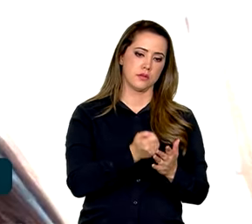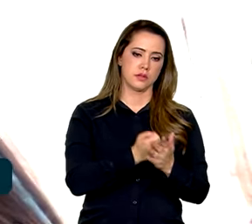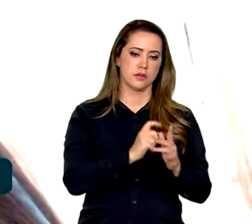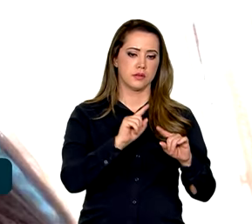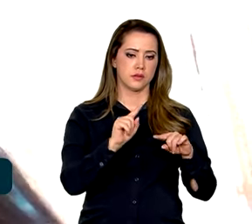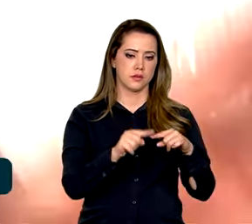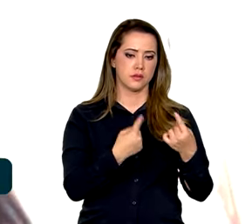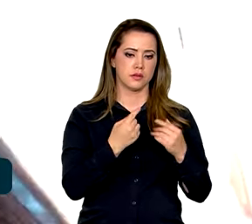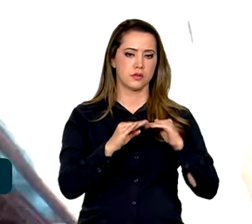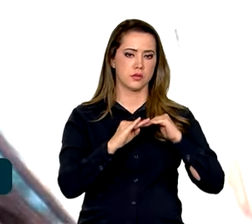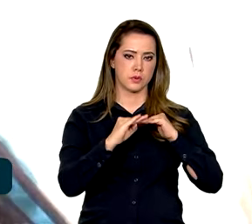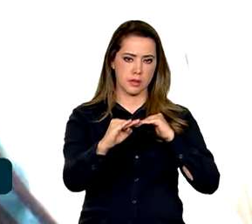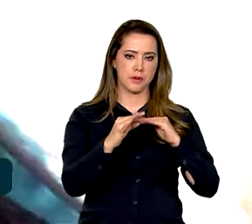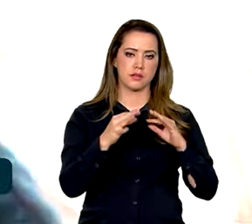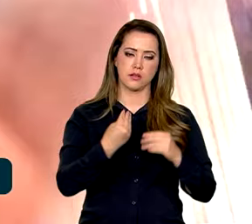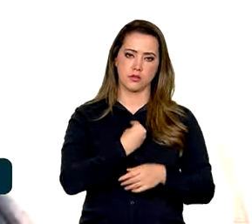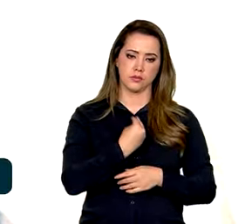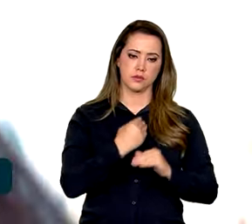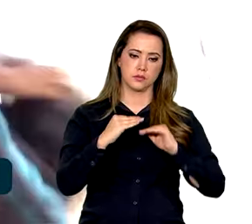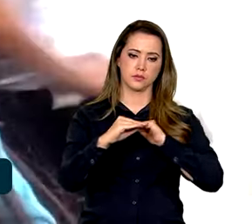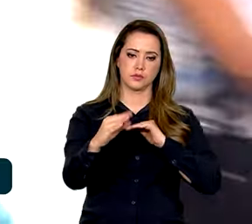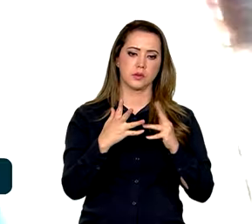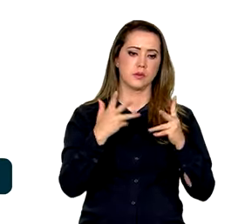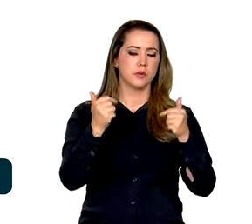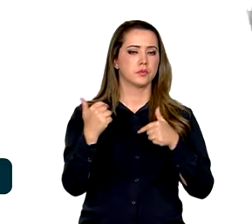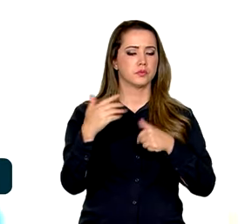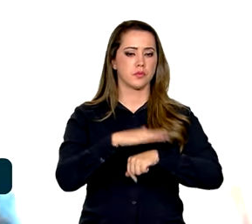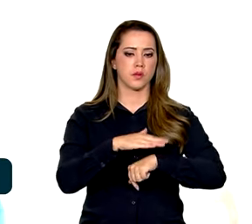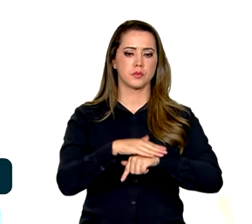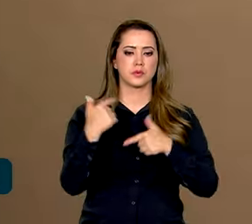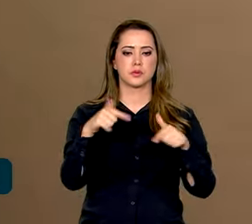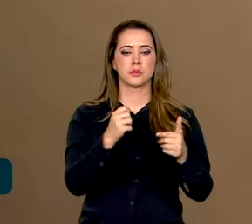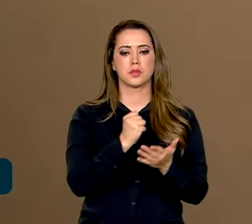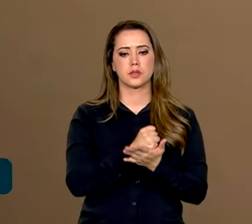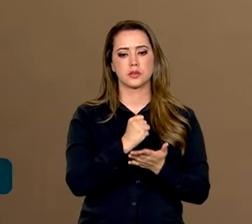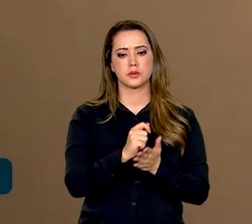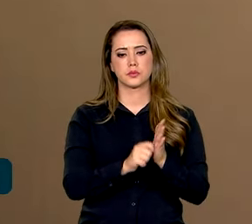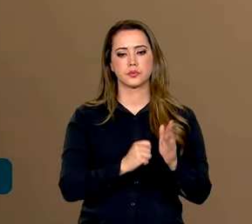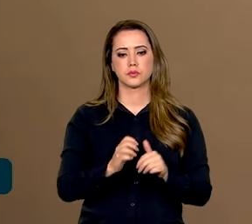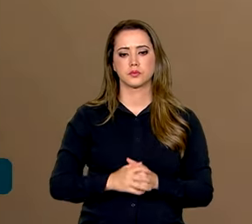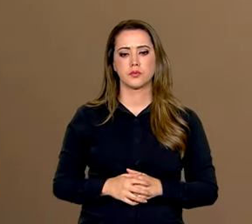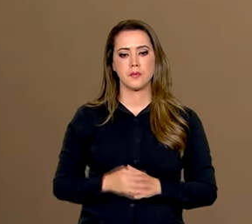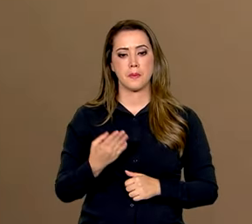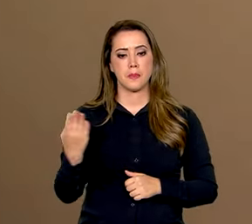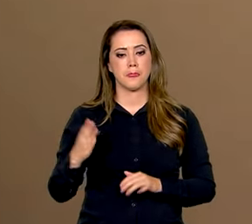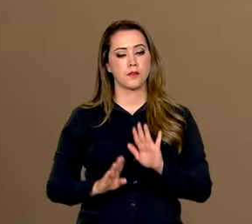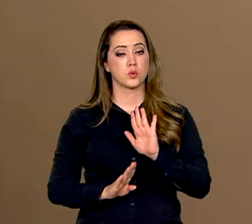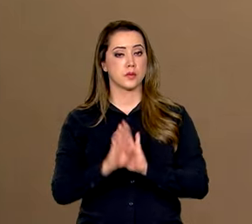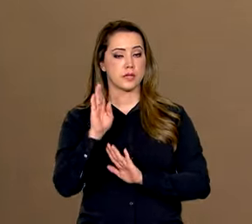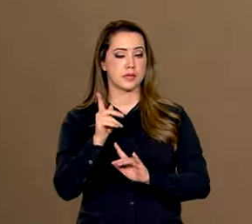logo ter uma estabilidade, né? Para a gente é uma estabilidade maior quando está com a carteira assinada. Parte expressiva do crescimento